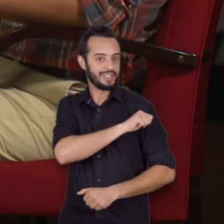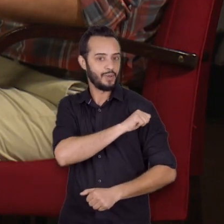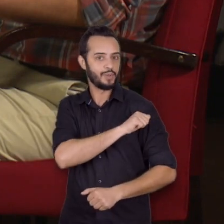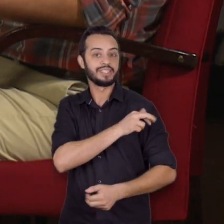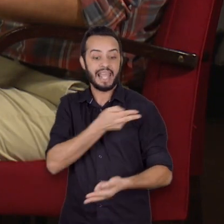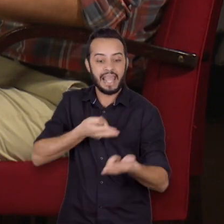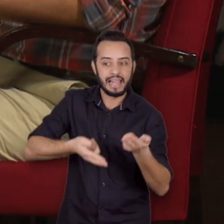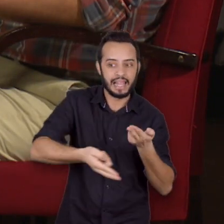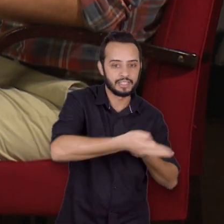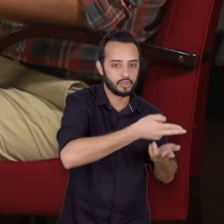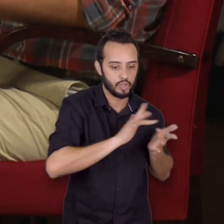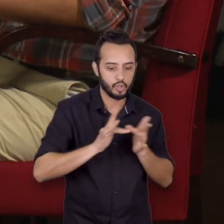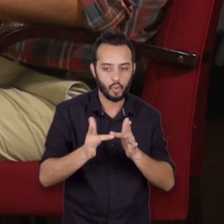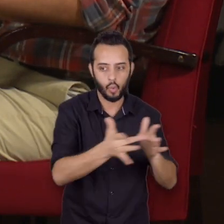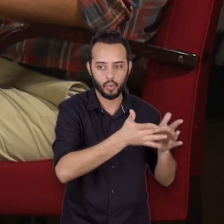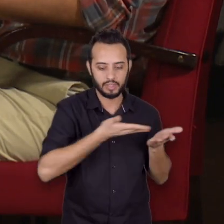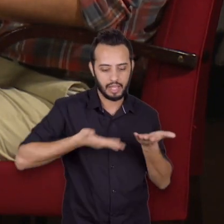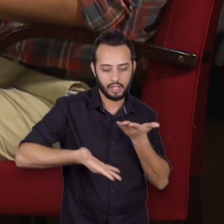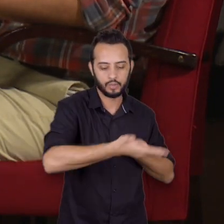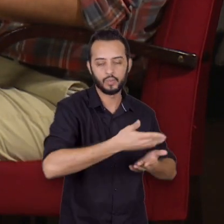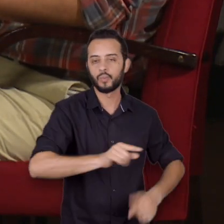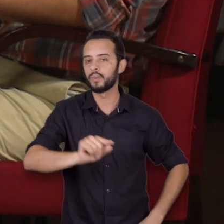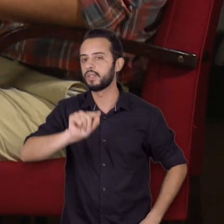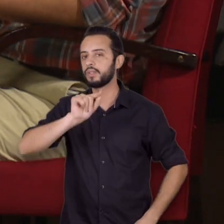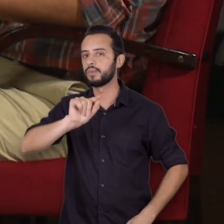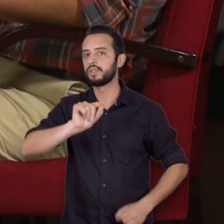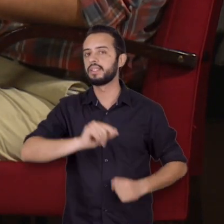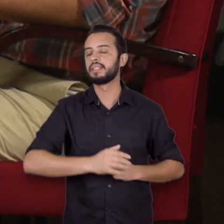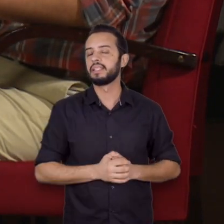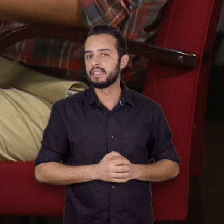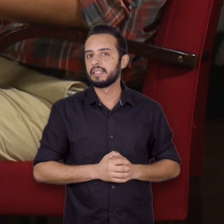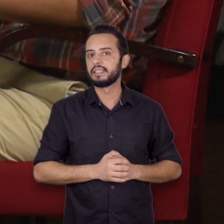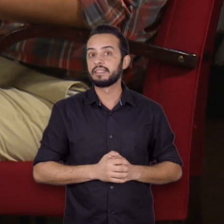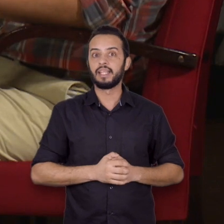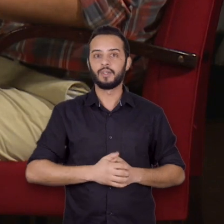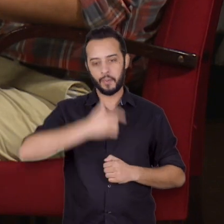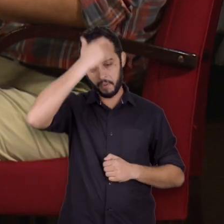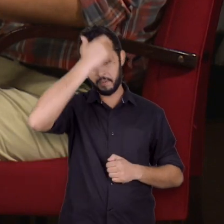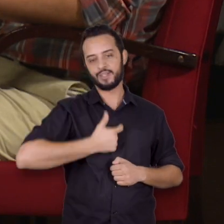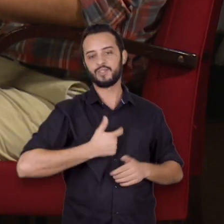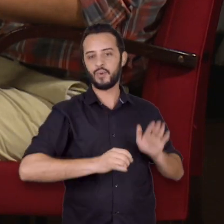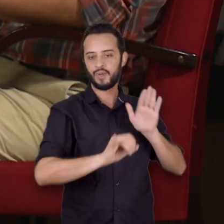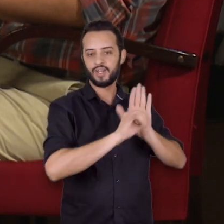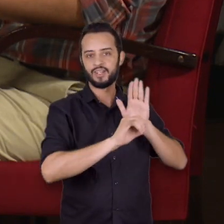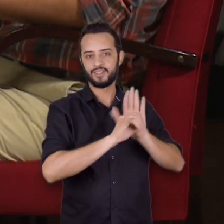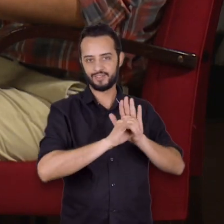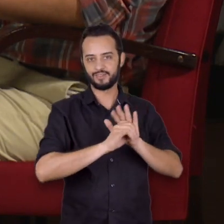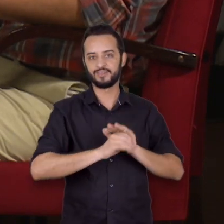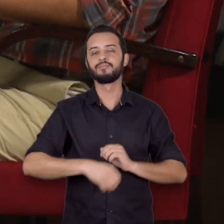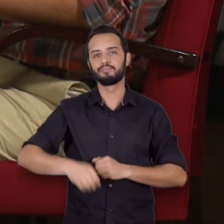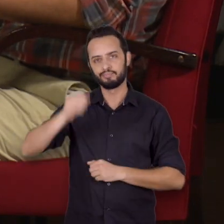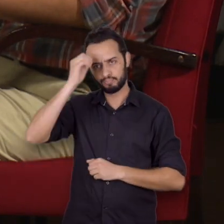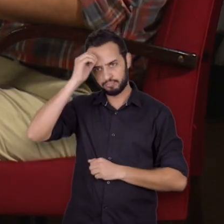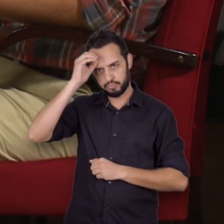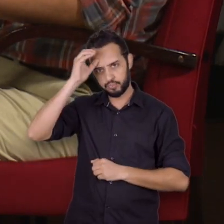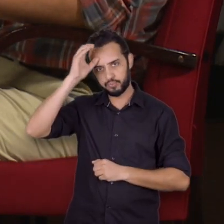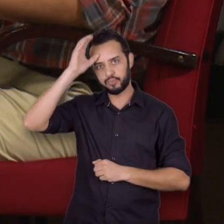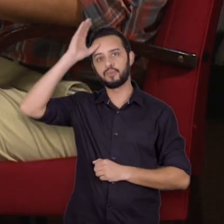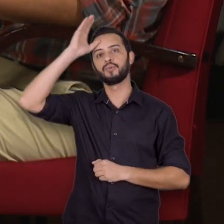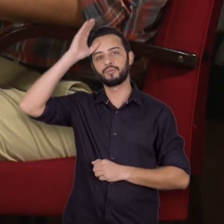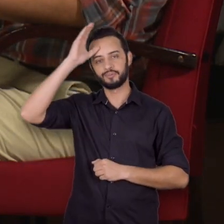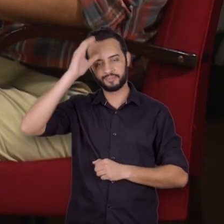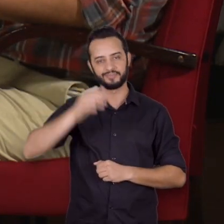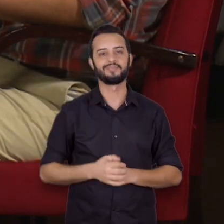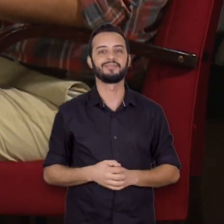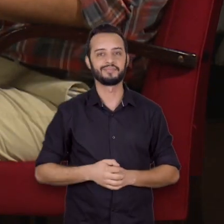que essa criança se relacione com as outras demais e se constitua um indivíduo,